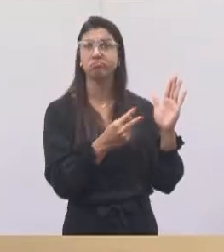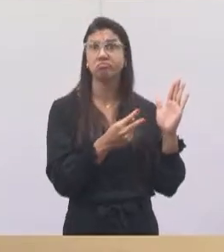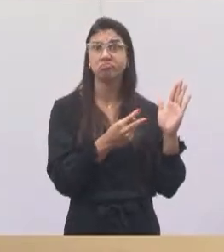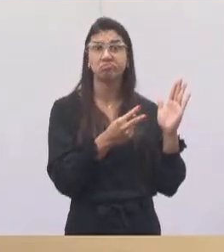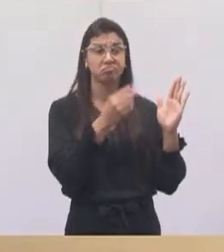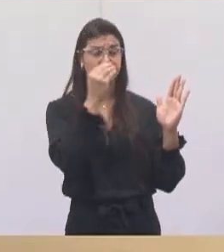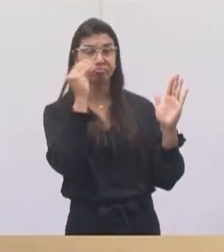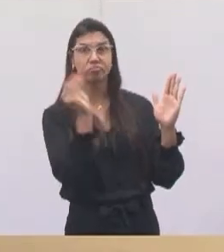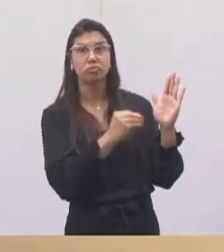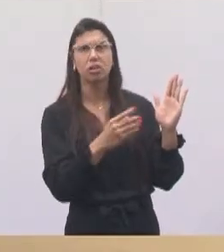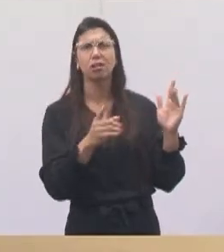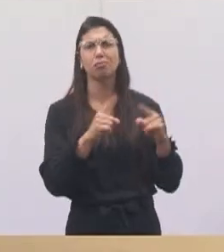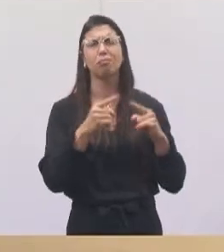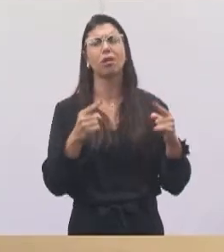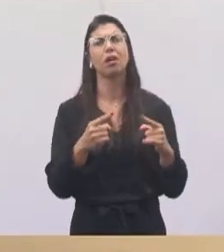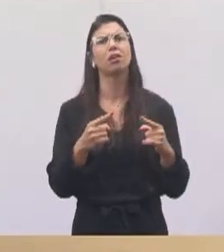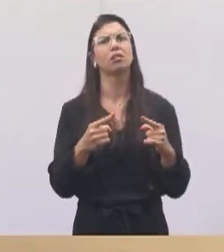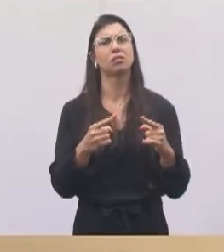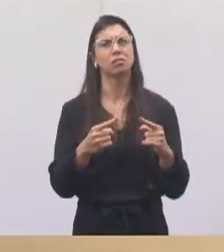da cidade